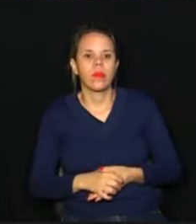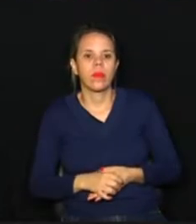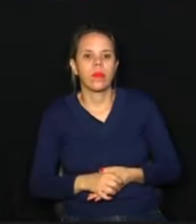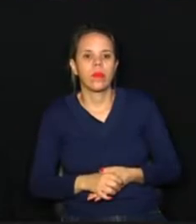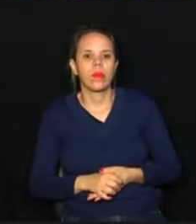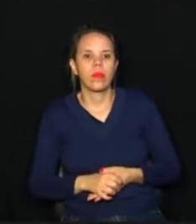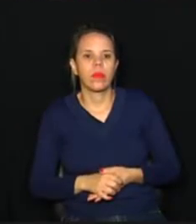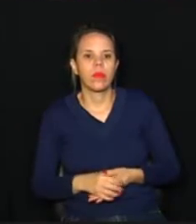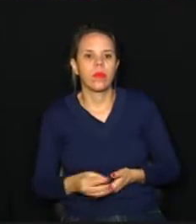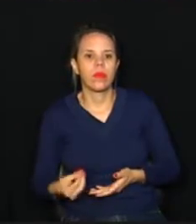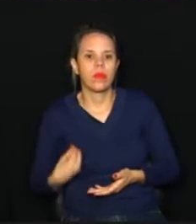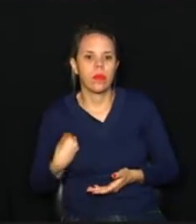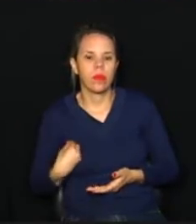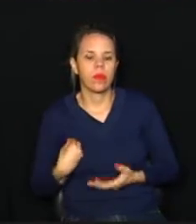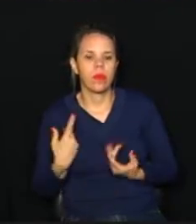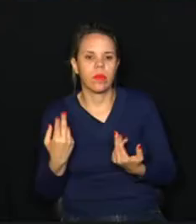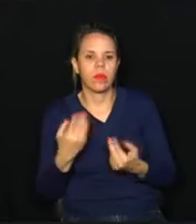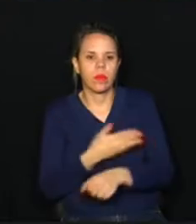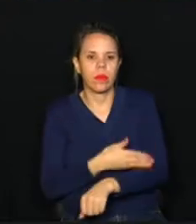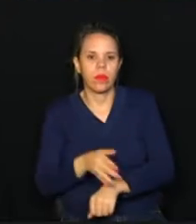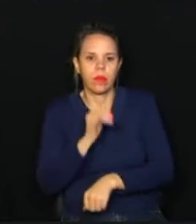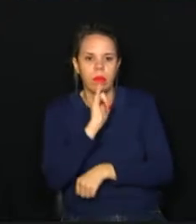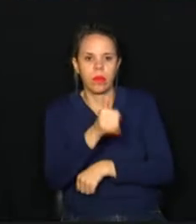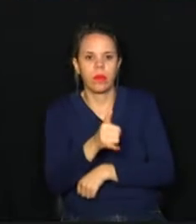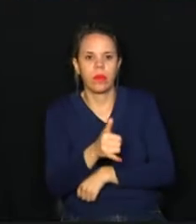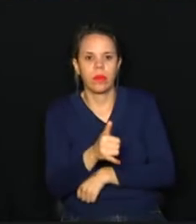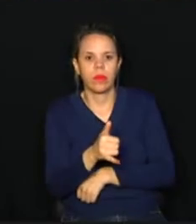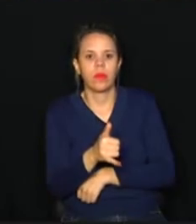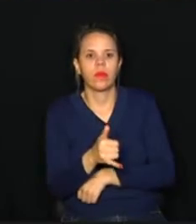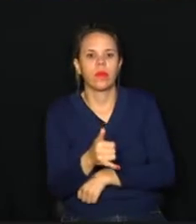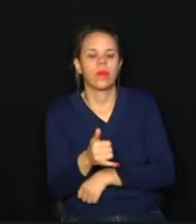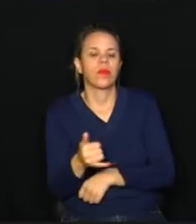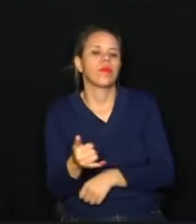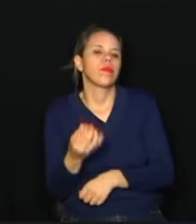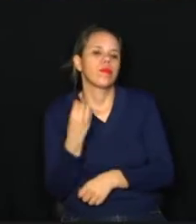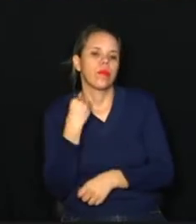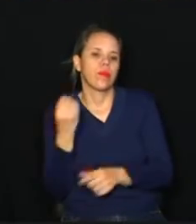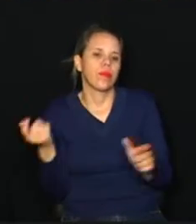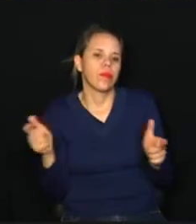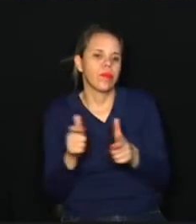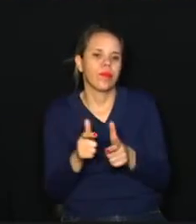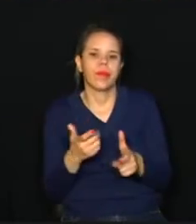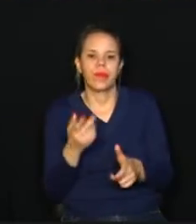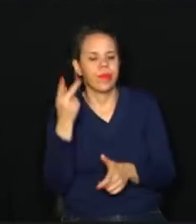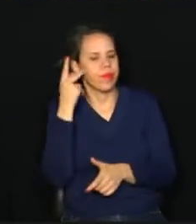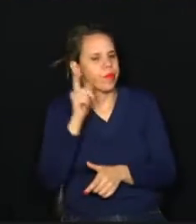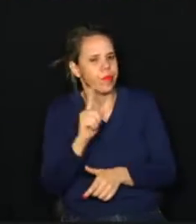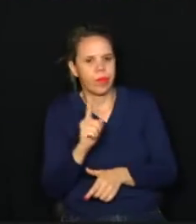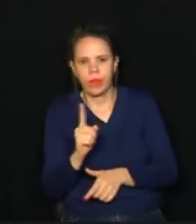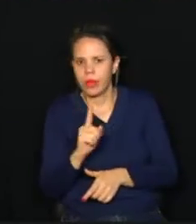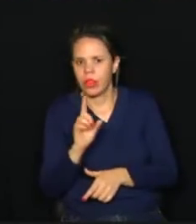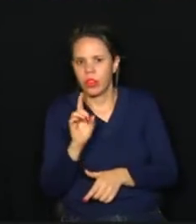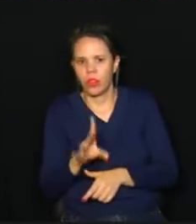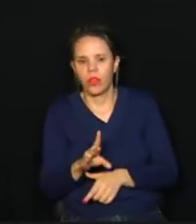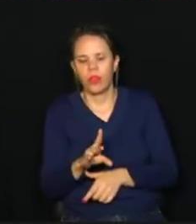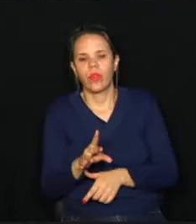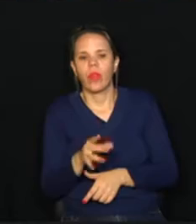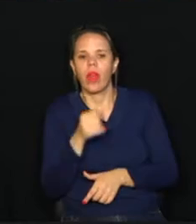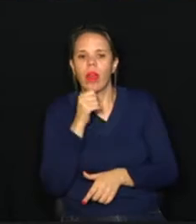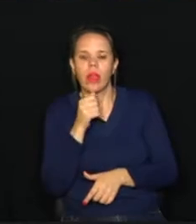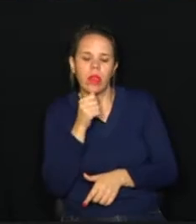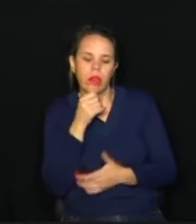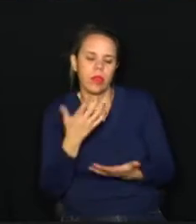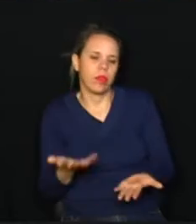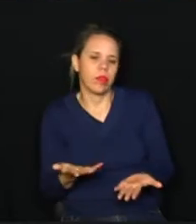eles estão, como eu costumo dizer, derretendo. São Paulo não pode ficar somente ao sabor dos desígnios